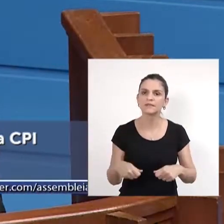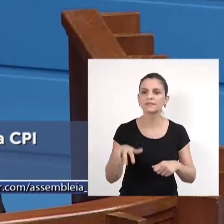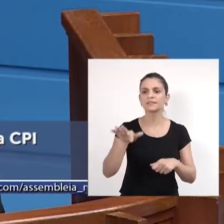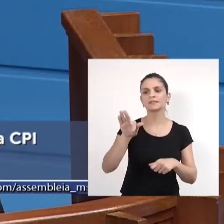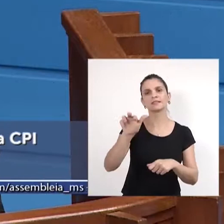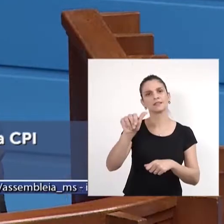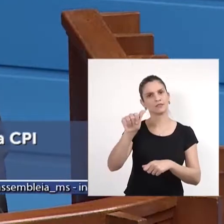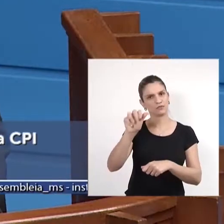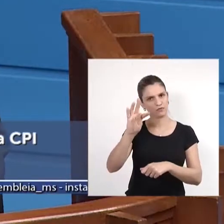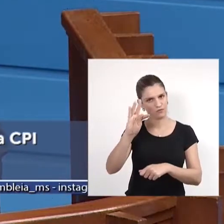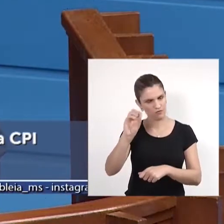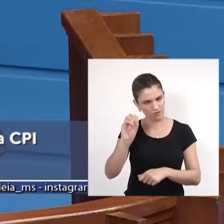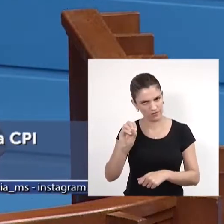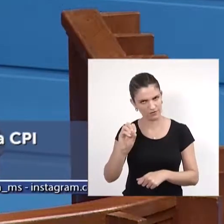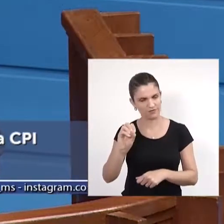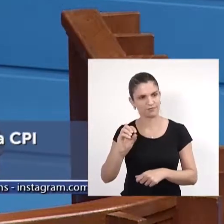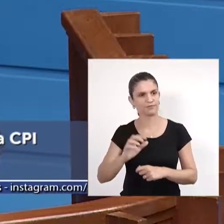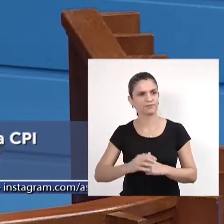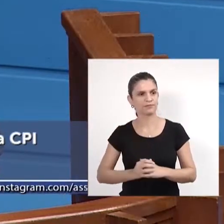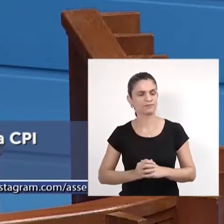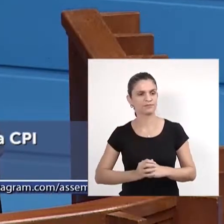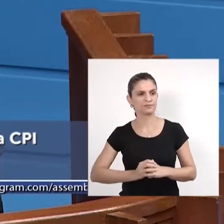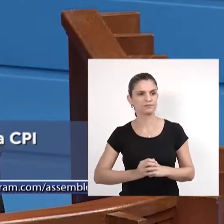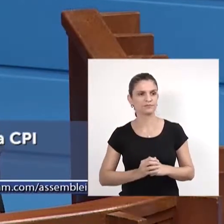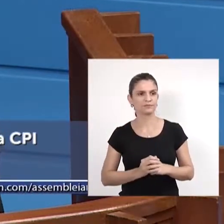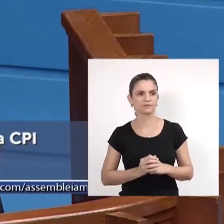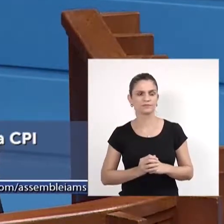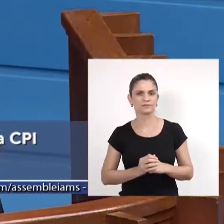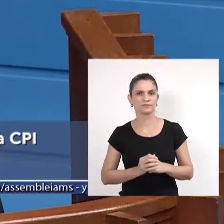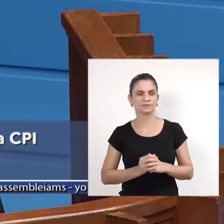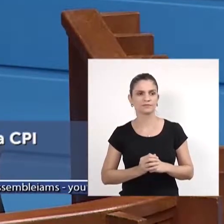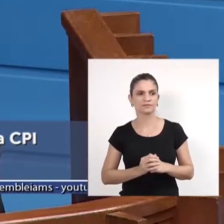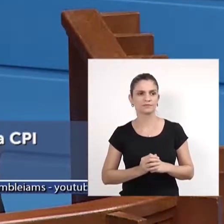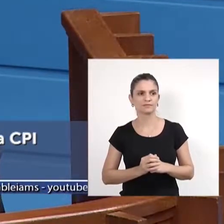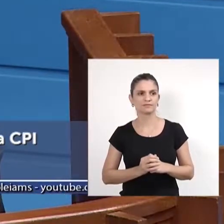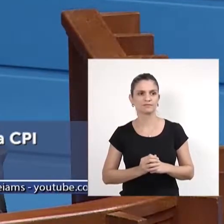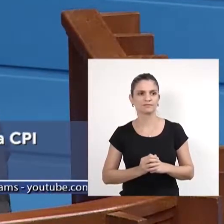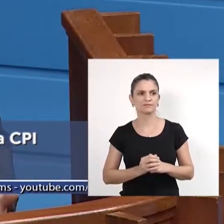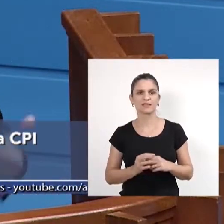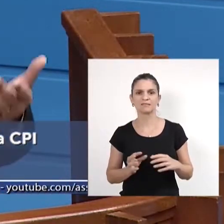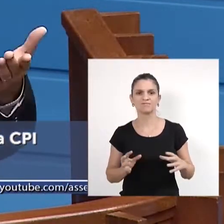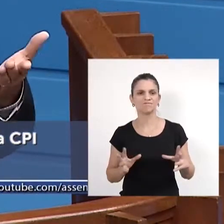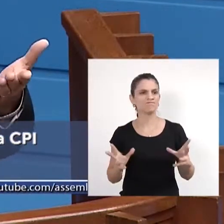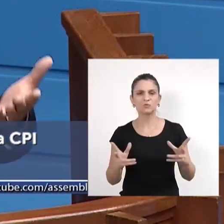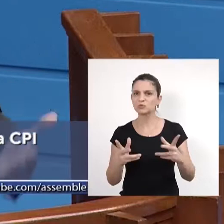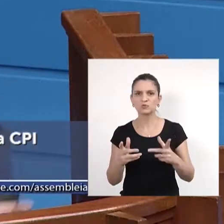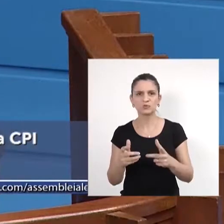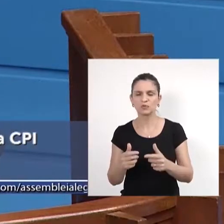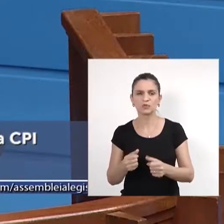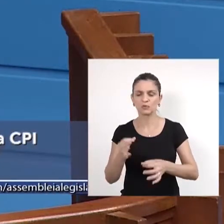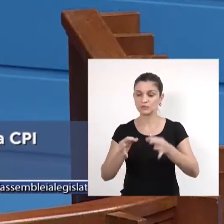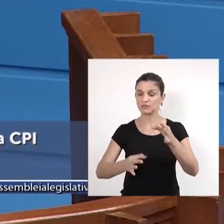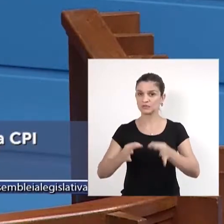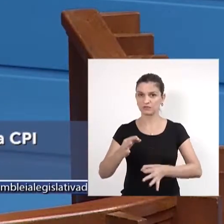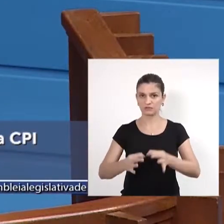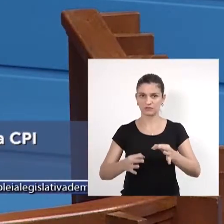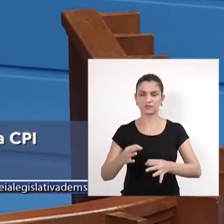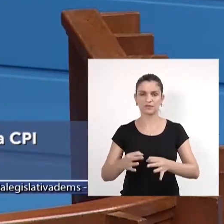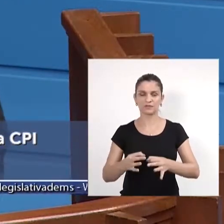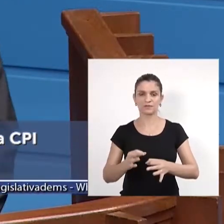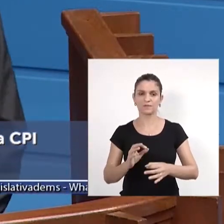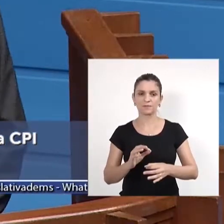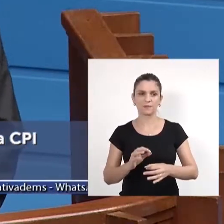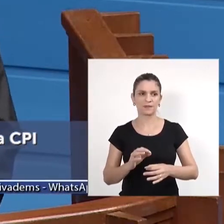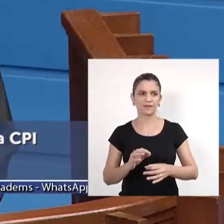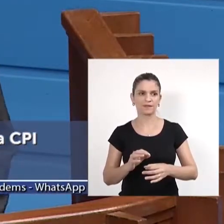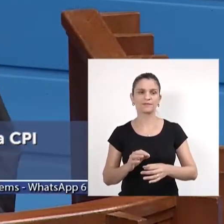determinado. Porque todas as jurisprudências assim afirmam. Eu estive com a doutora Marisa, que Vossa Excelência conhece